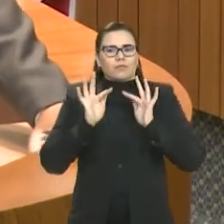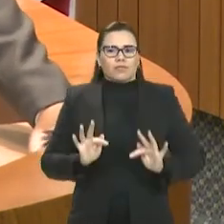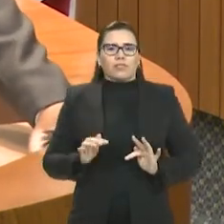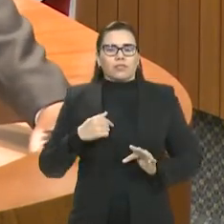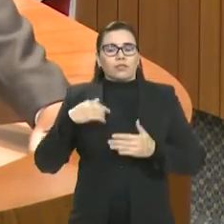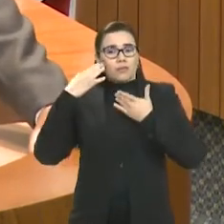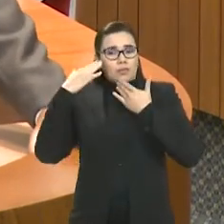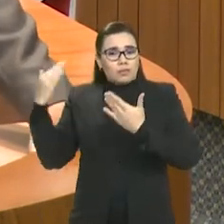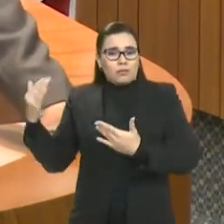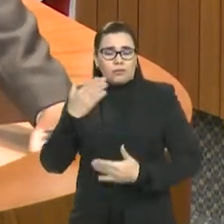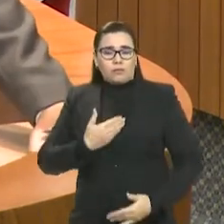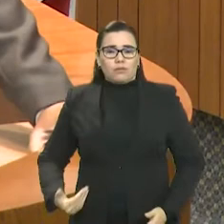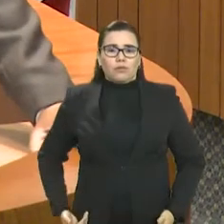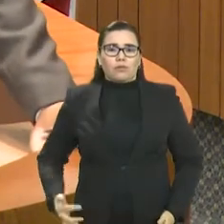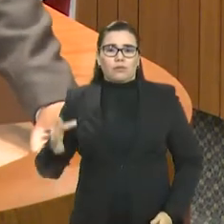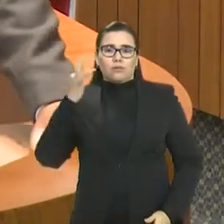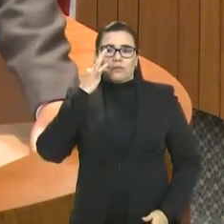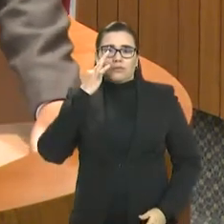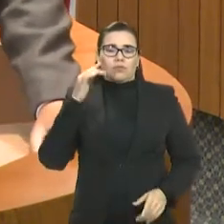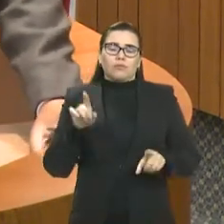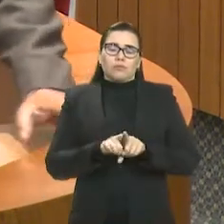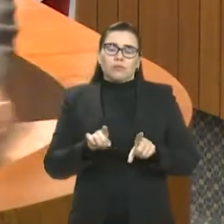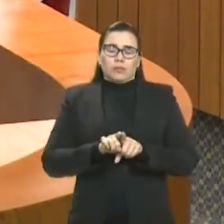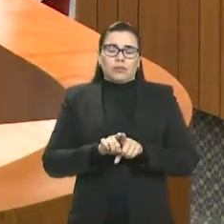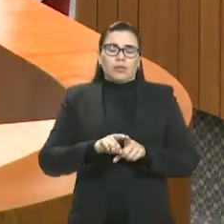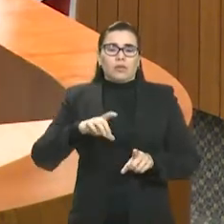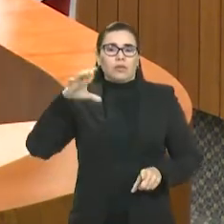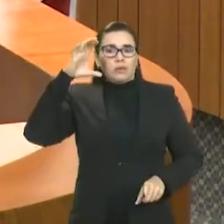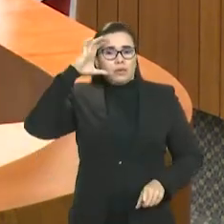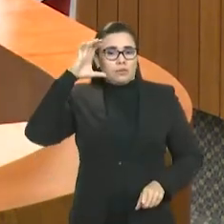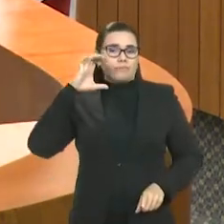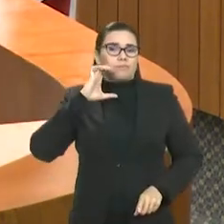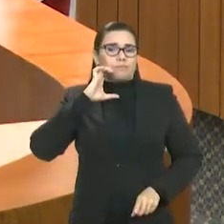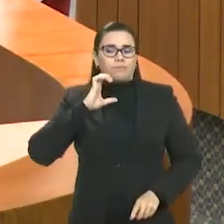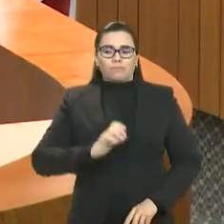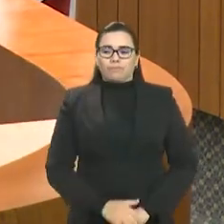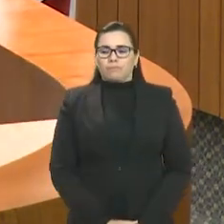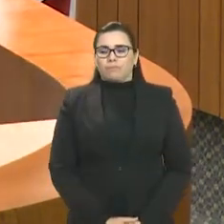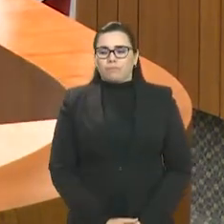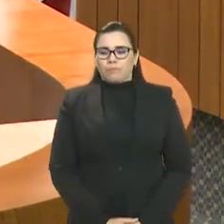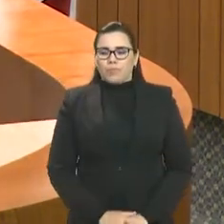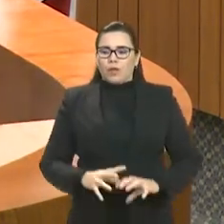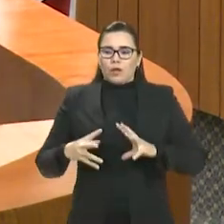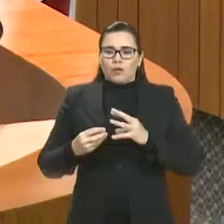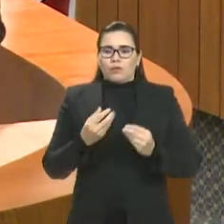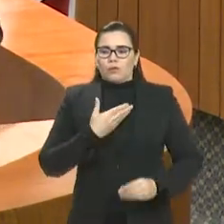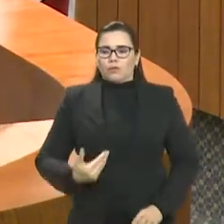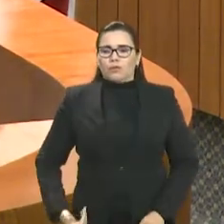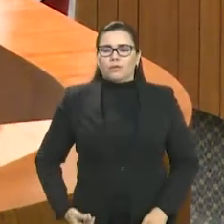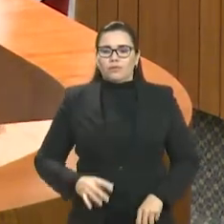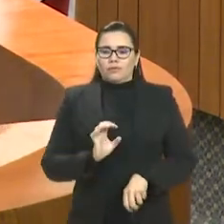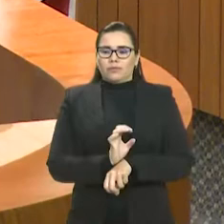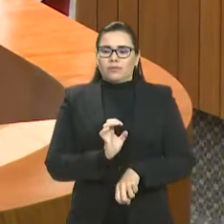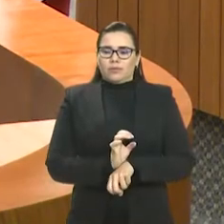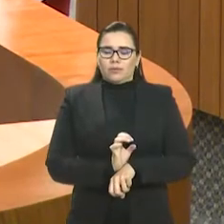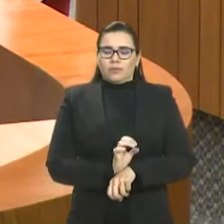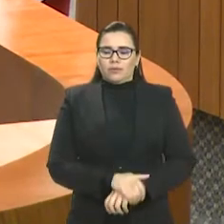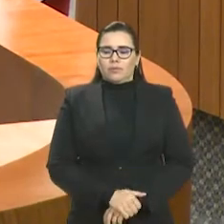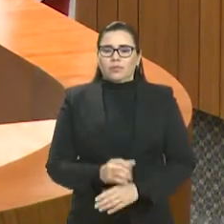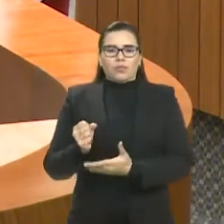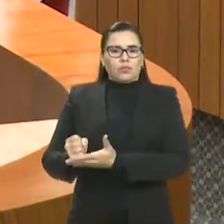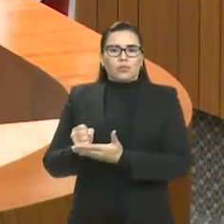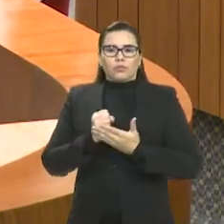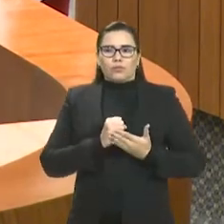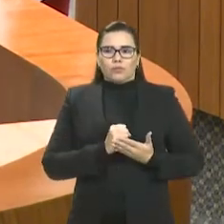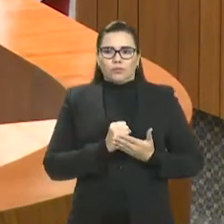governador Flávio Dino, ao governador Brandão, agradecendo a todo o governo do estado que nos ajudou a concretizar